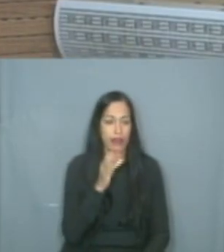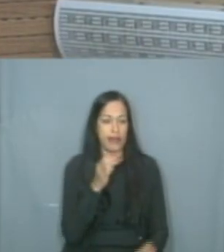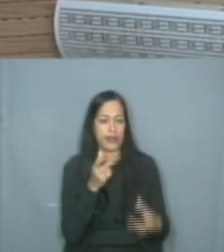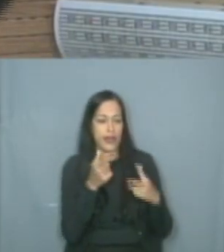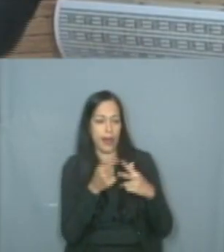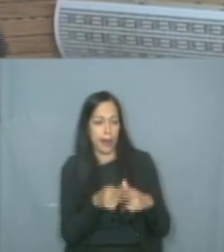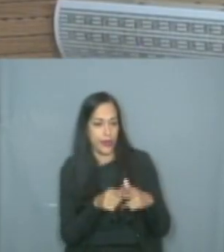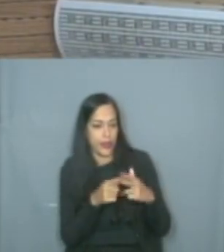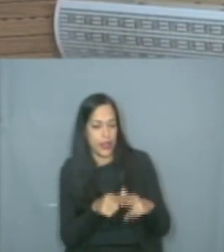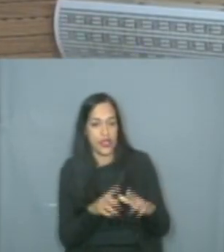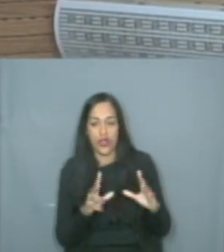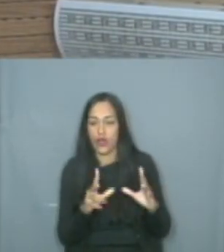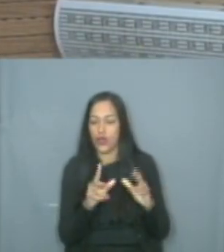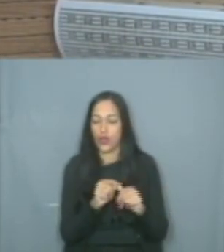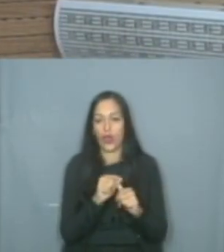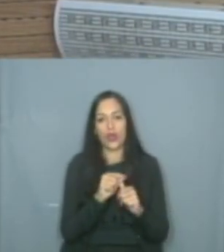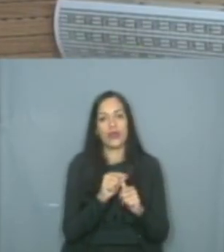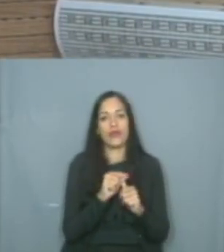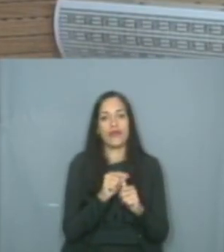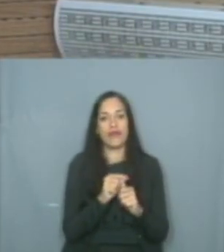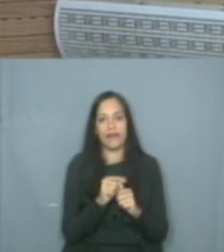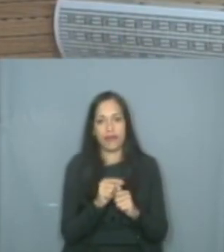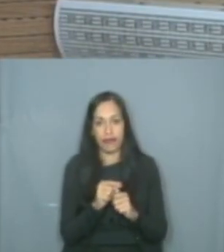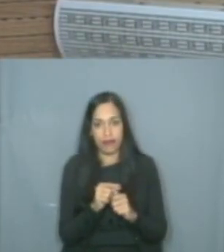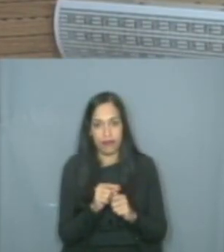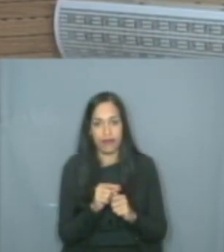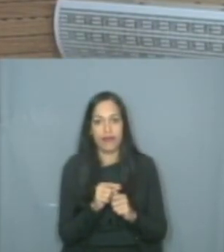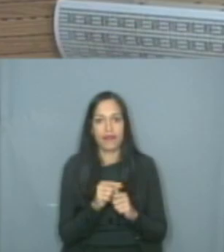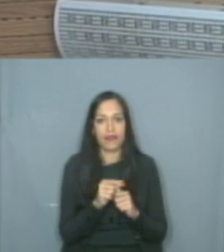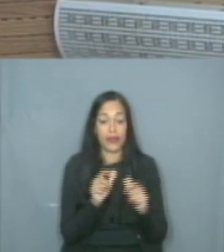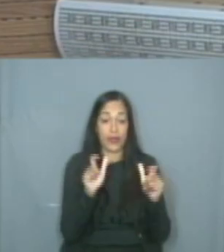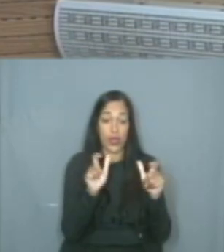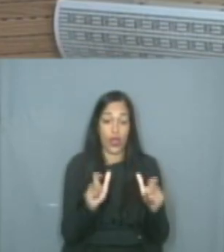manutenção, mexe com toda a nossa rotina, quiçá